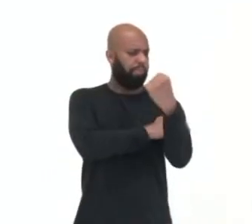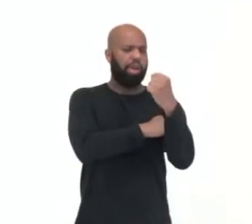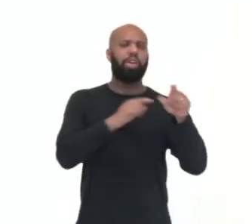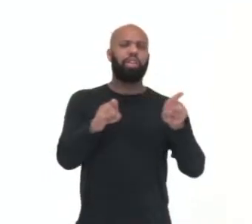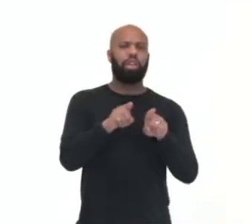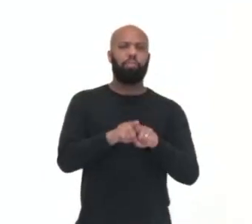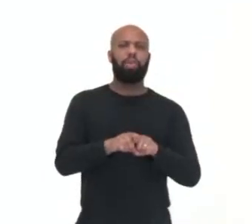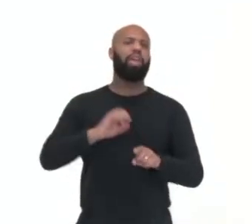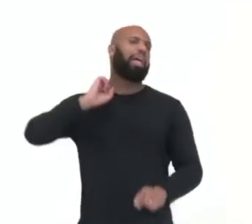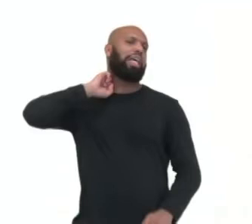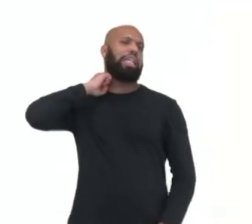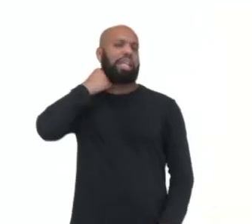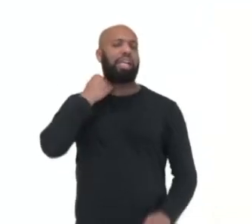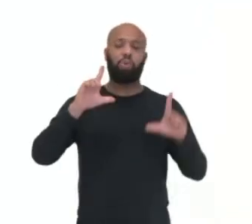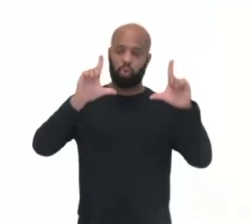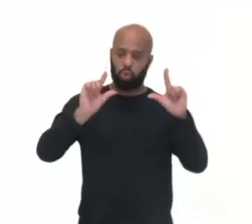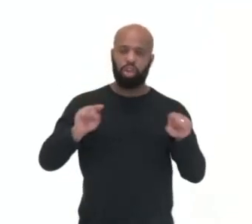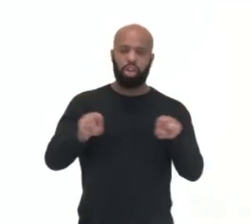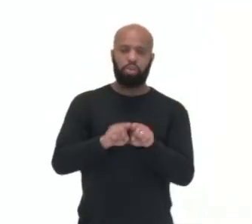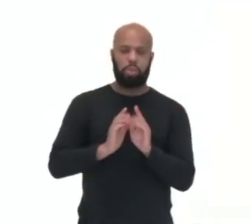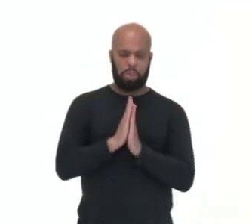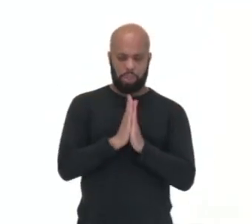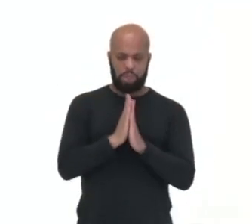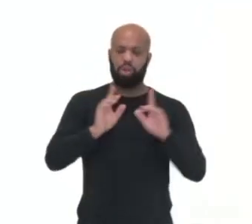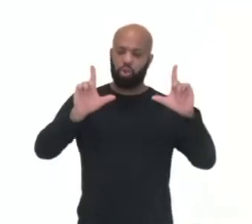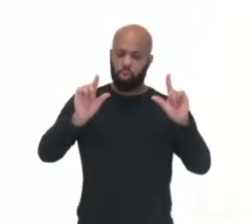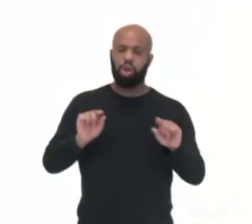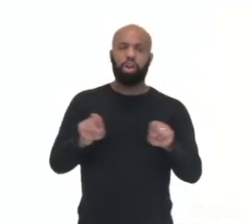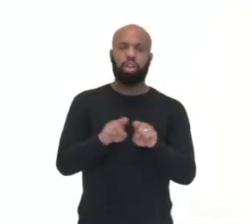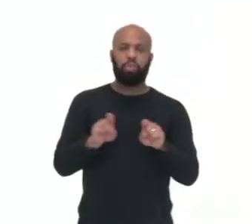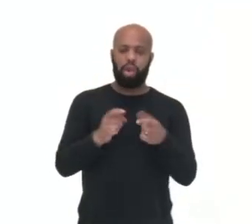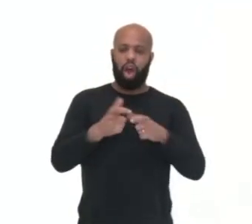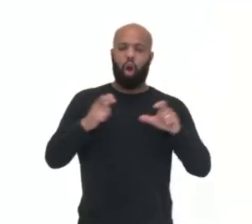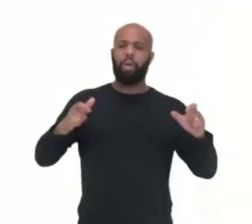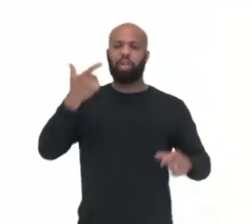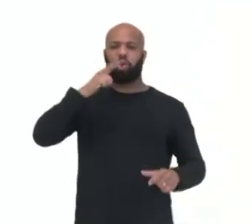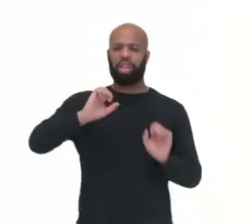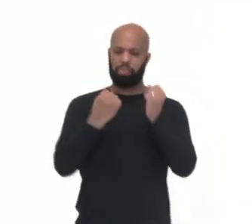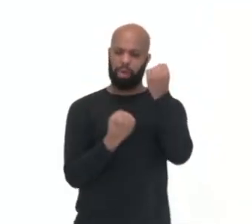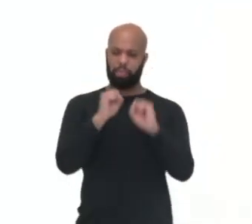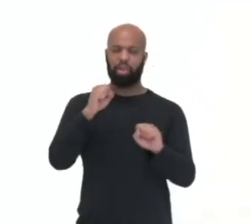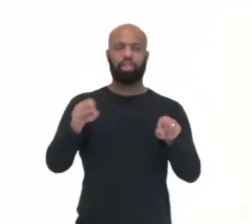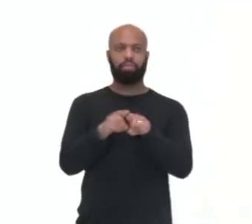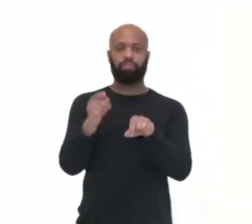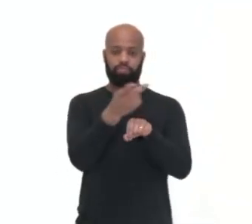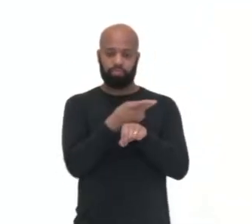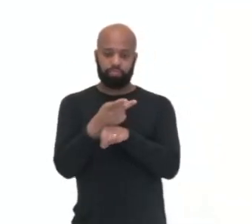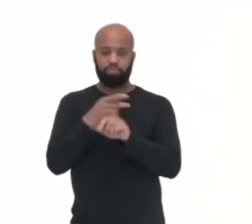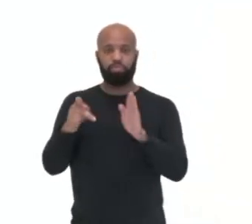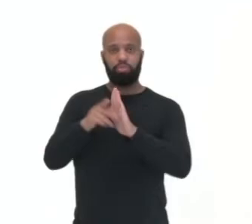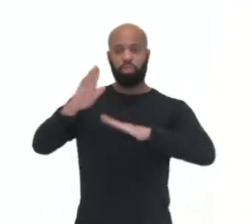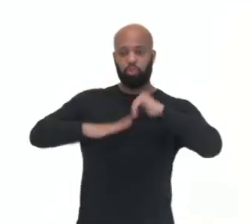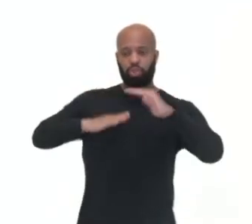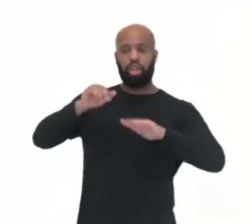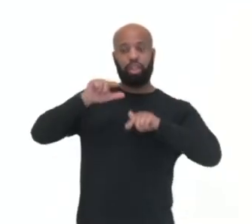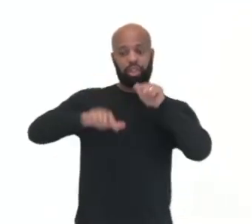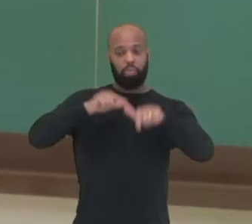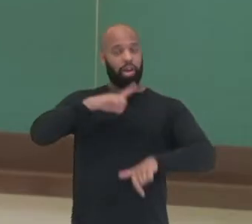do estresse e da ansiedade, aumento da demanda de atividades físicas e mais procura por profissionais resulta em aumento de